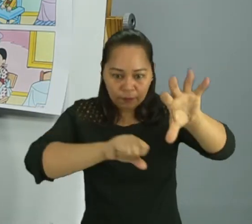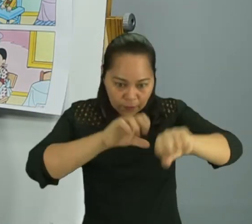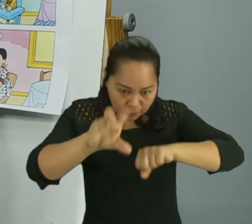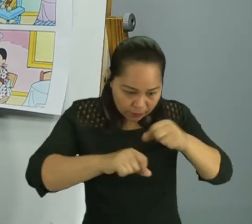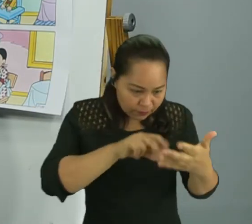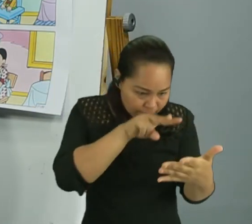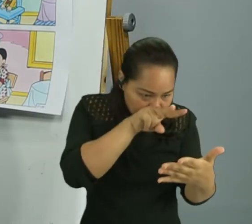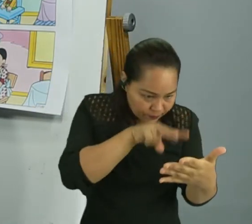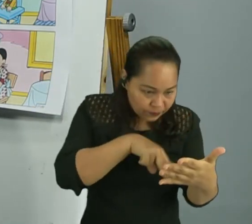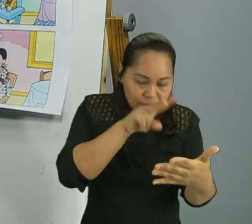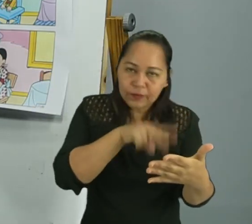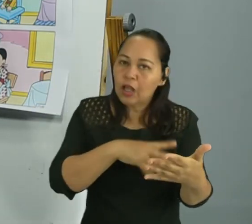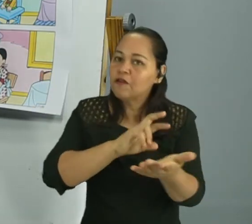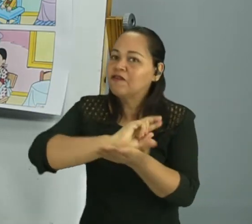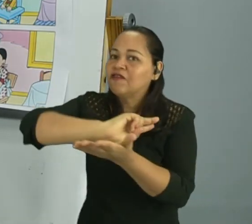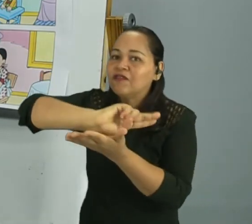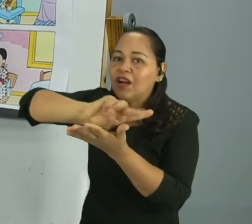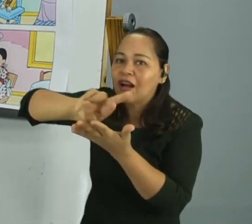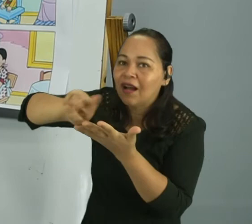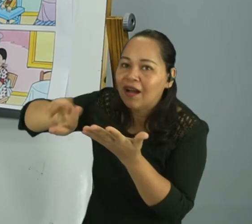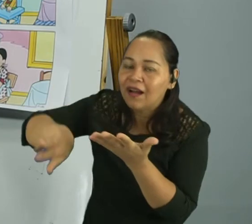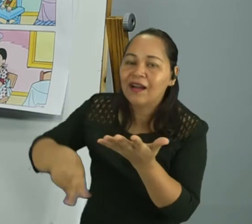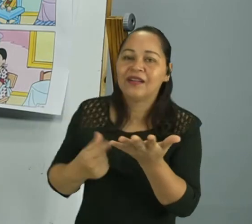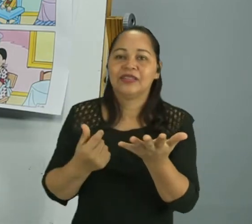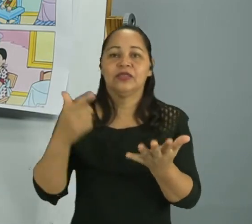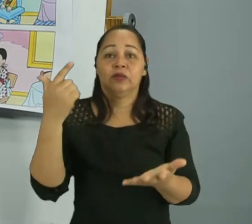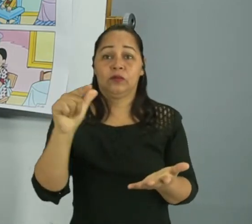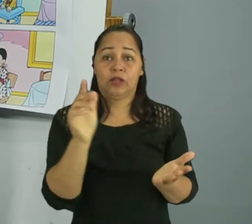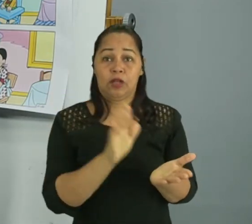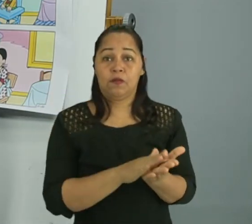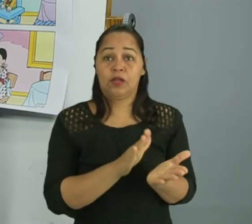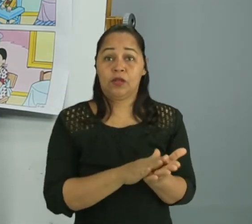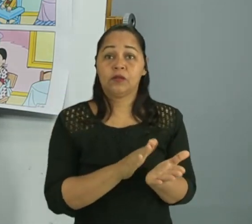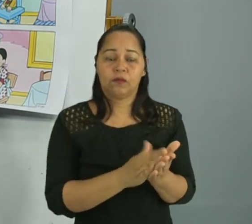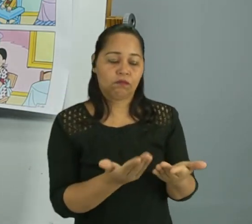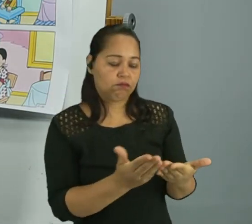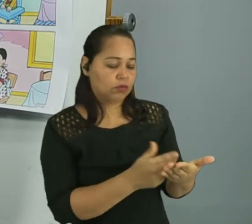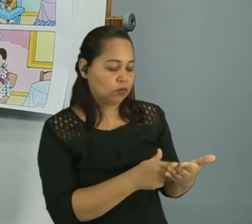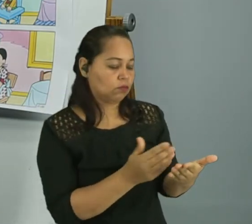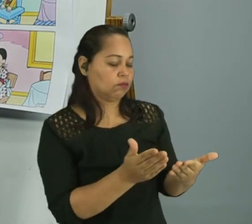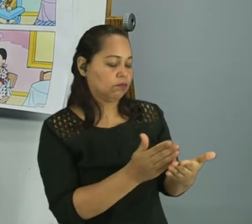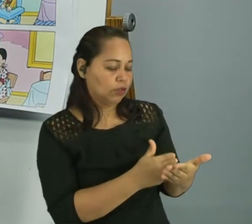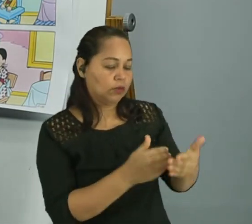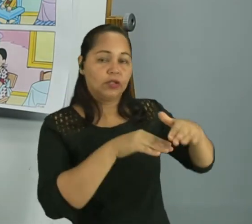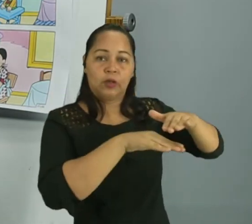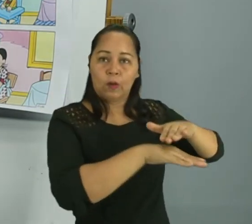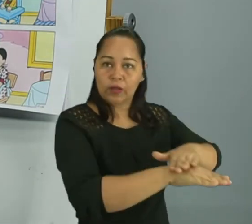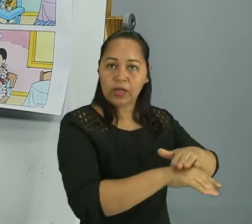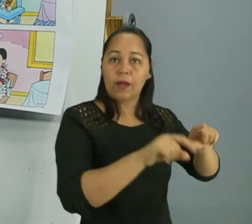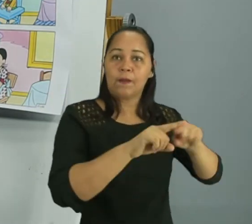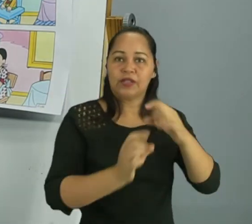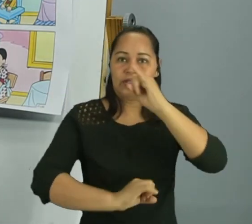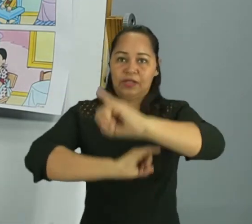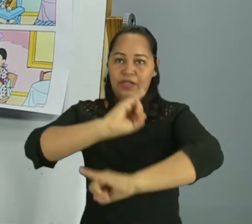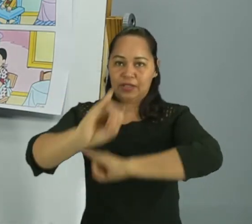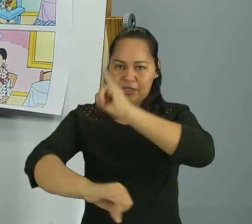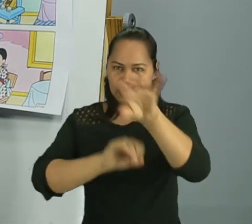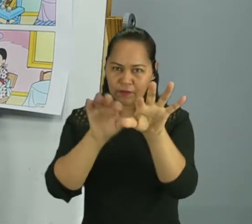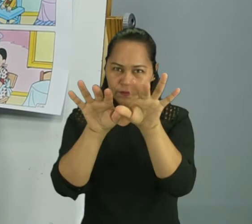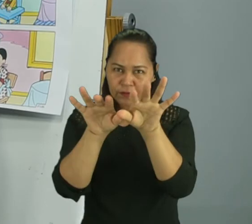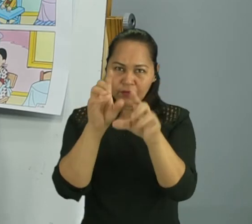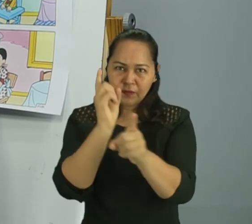fácil, né? Você não precisa, às vezes você não tem o gibi físico, né? A gibi físico, mas você